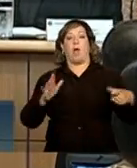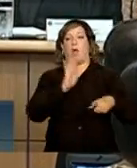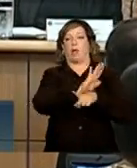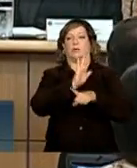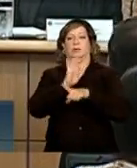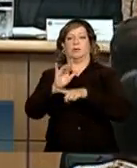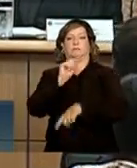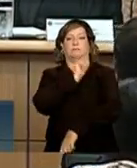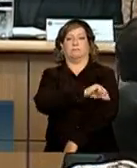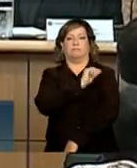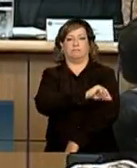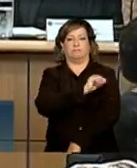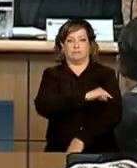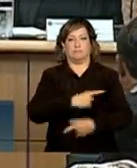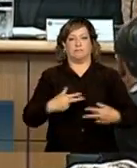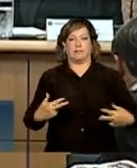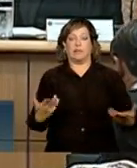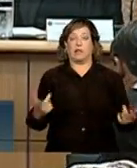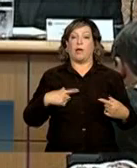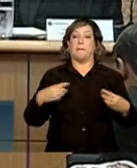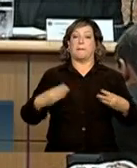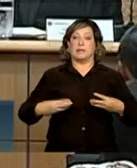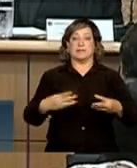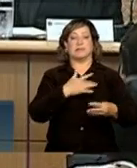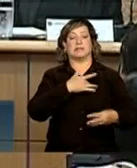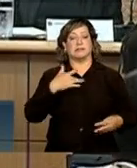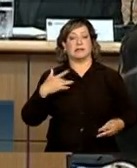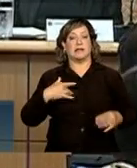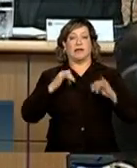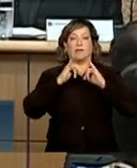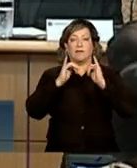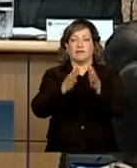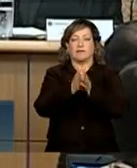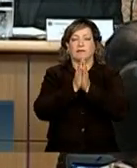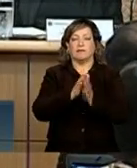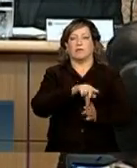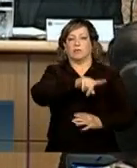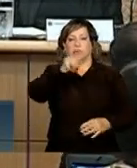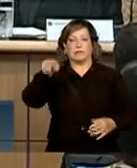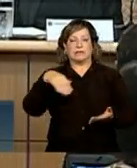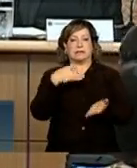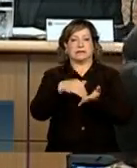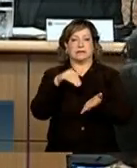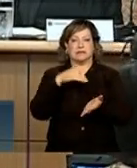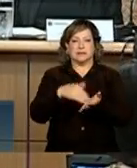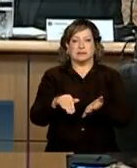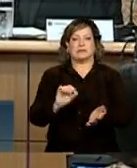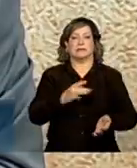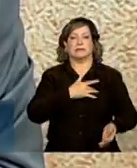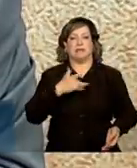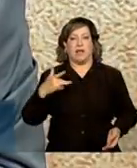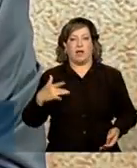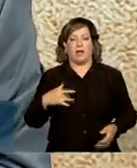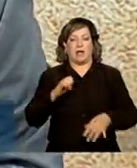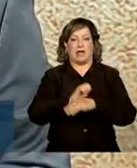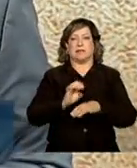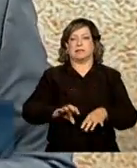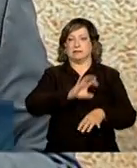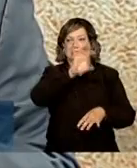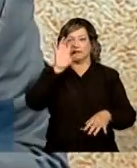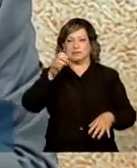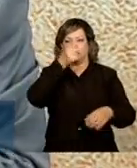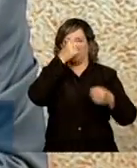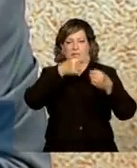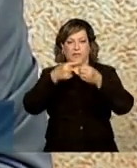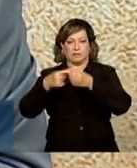então o Ministério da Saúde estimula as secretarias estaduais e municipais de saúde a fazerem parcerias com a Secretaria Municipal de